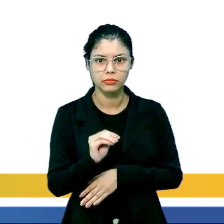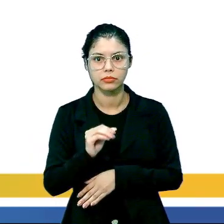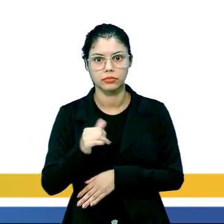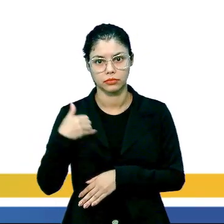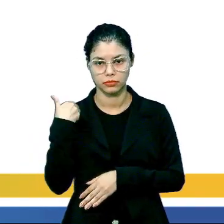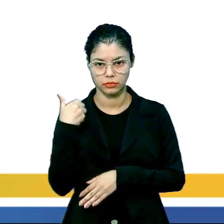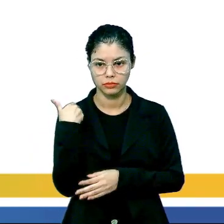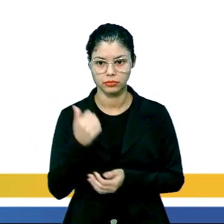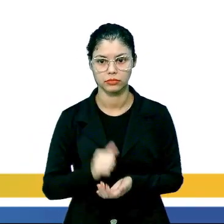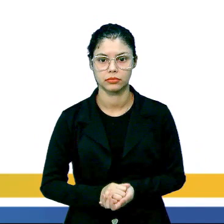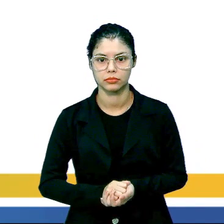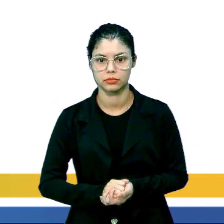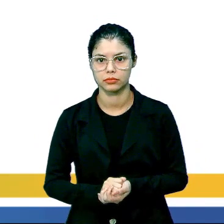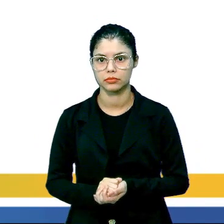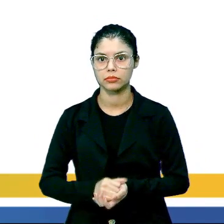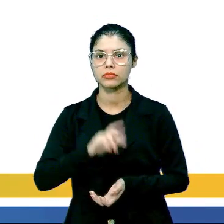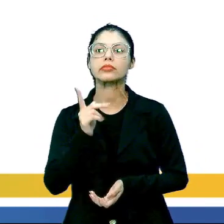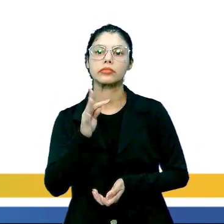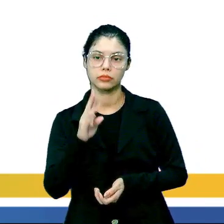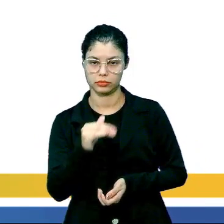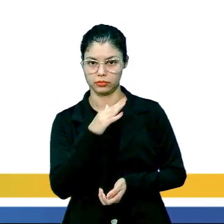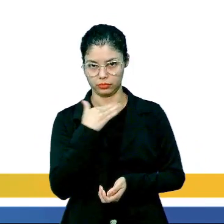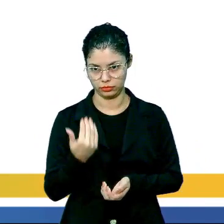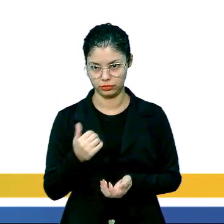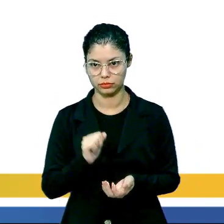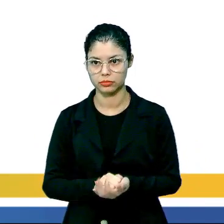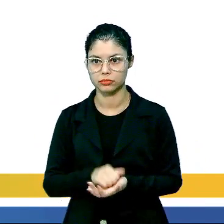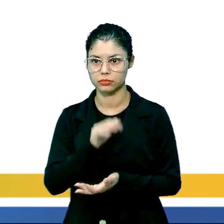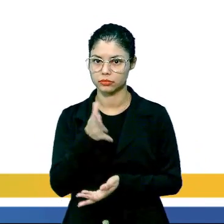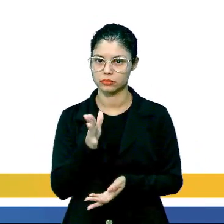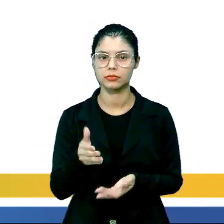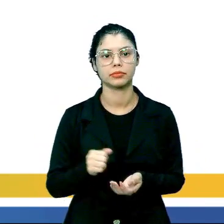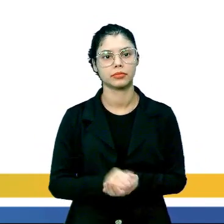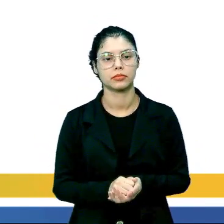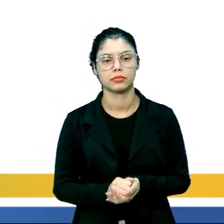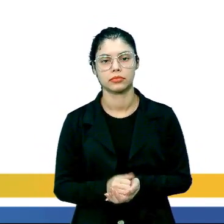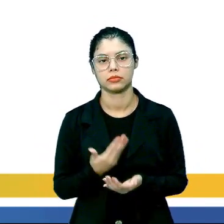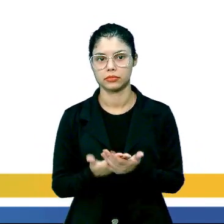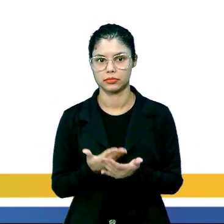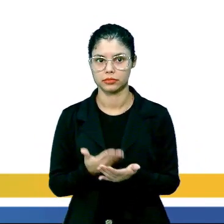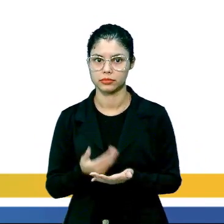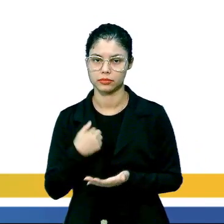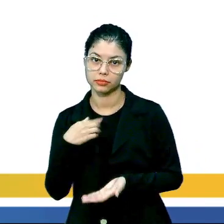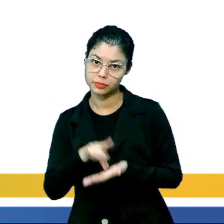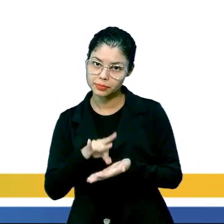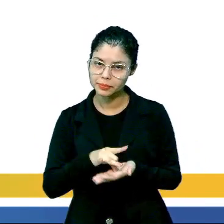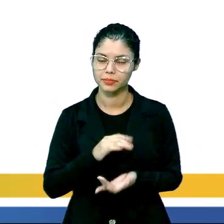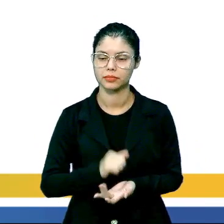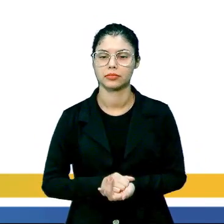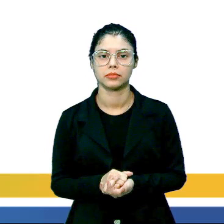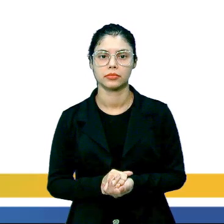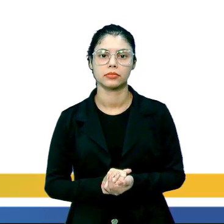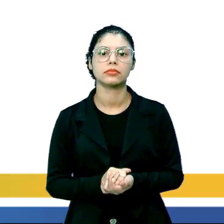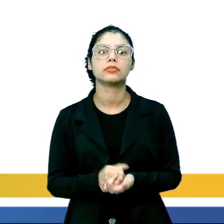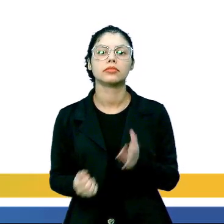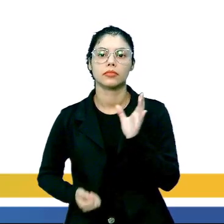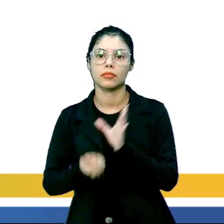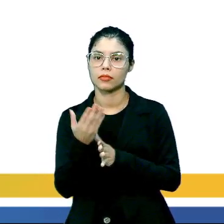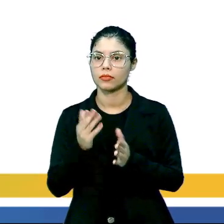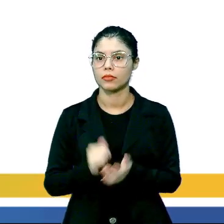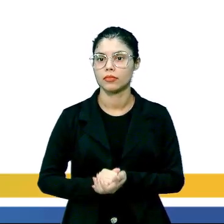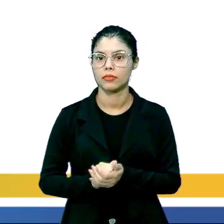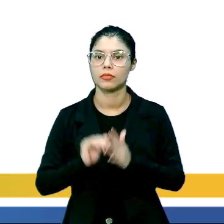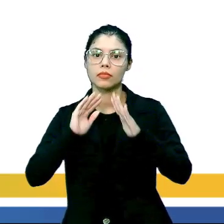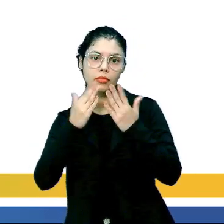idade, quando o Horkheim morreu, eu estava aí começando a estudar, na verdade. Então, eles criaram